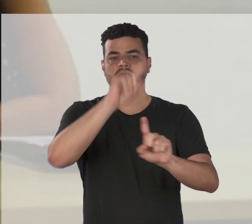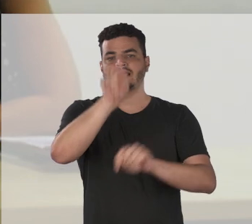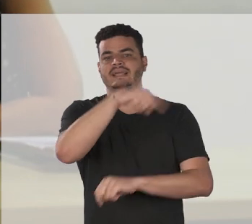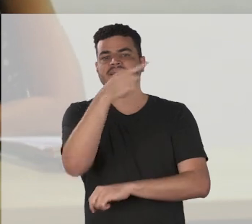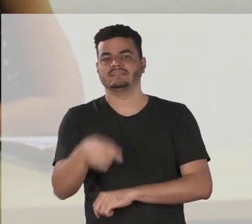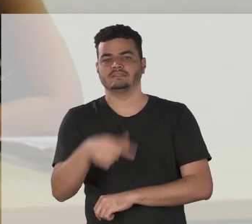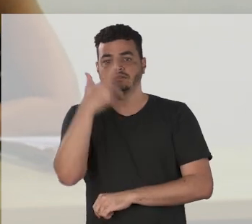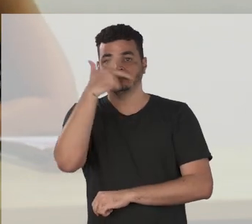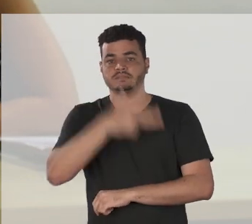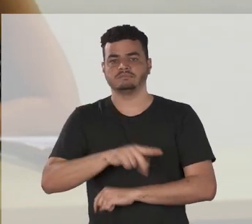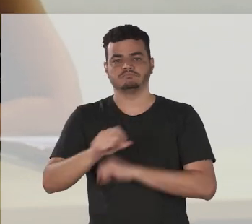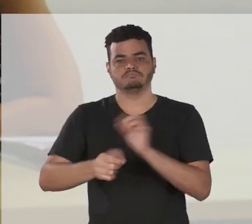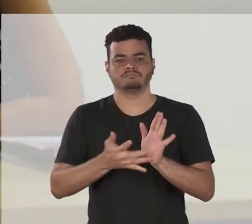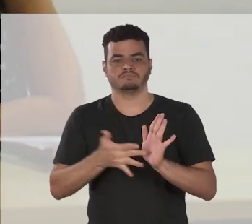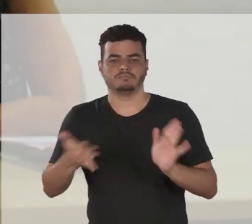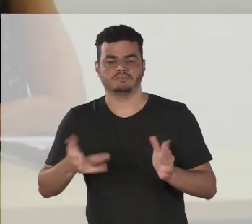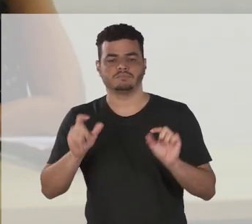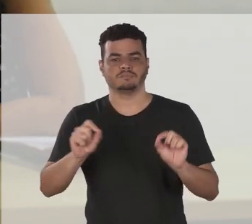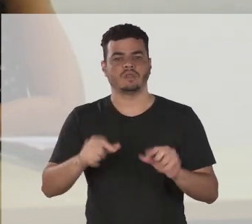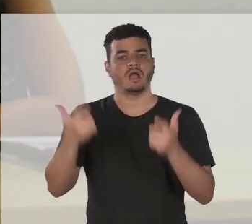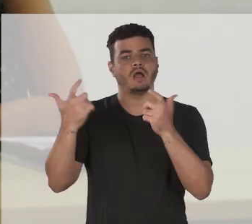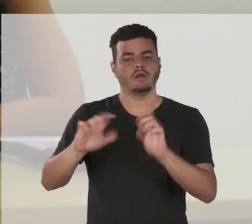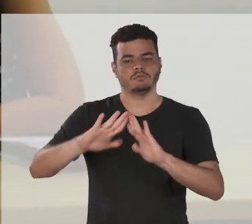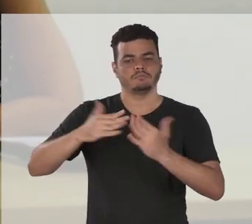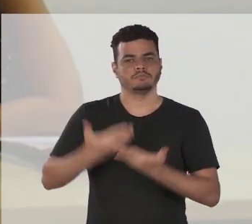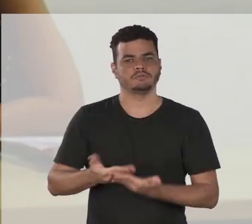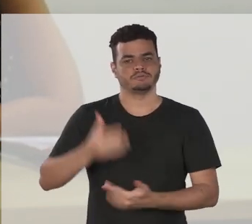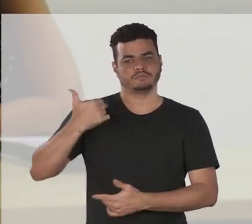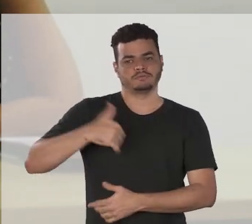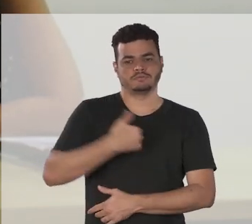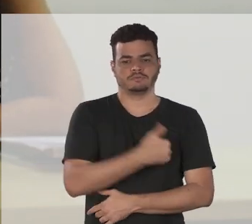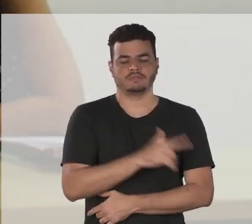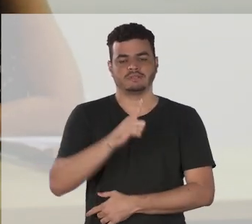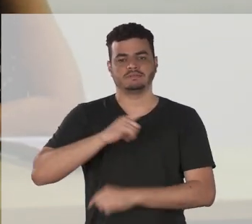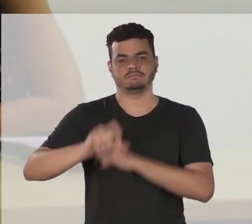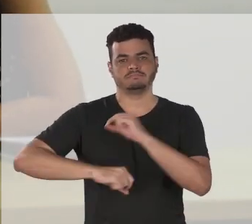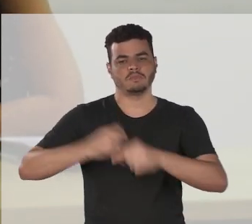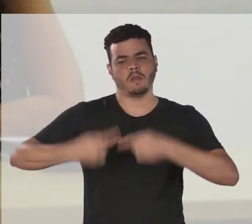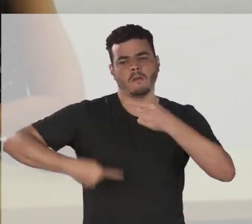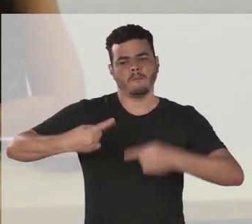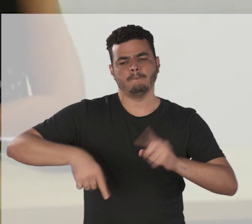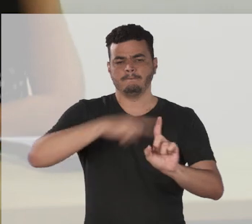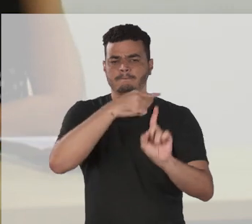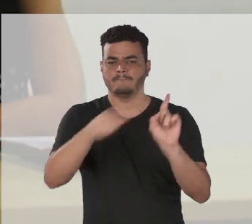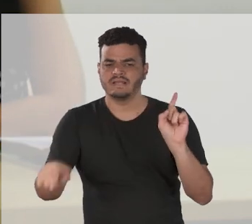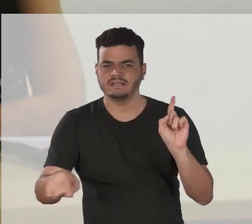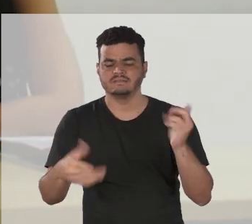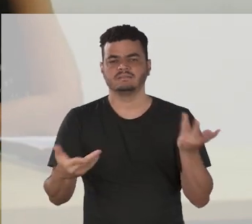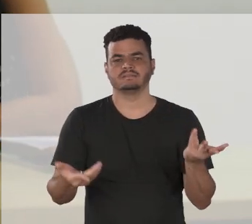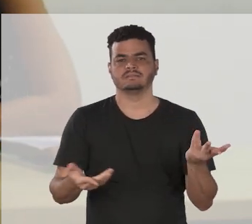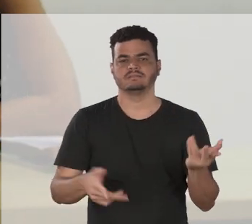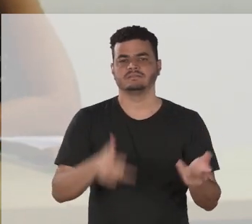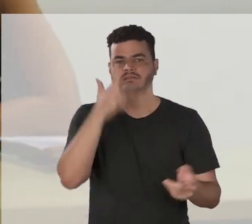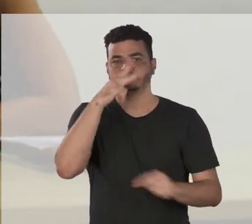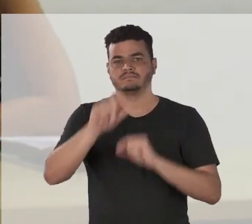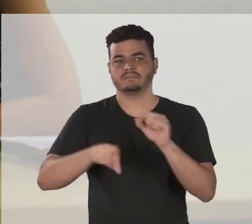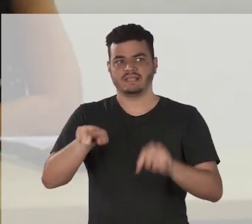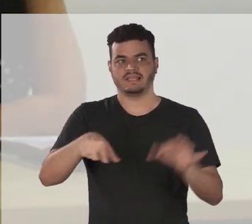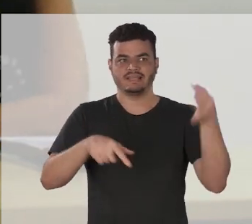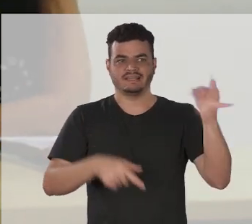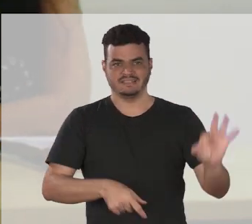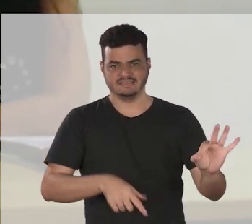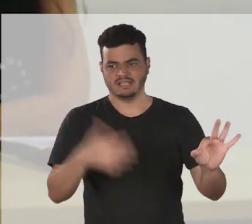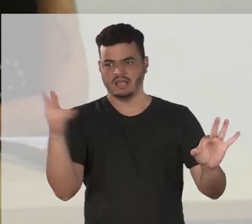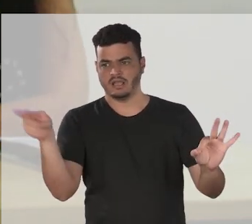né? Ultimamente, pelo menos nas escolas da Argentina, tem tido políticas de cancelamento com essa questão